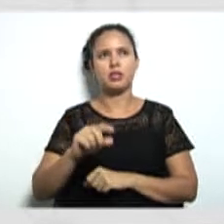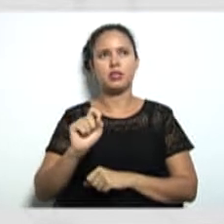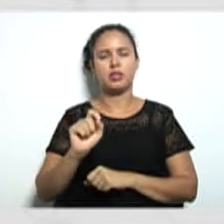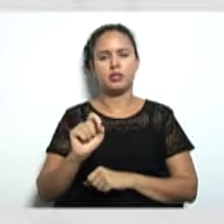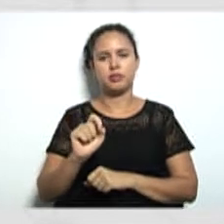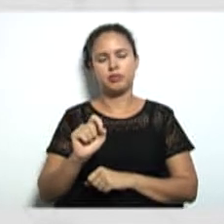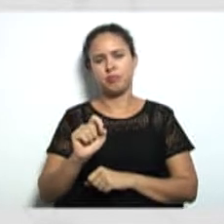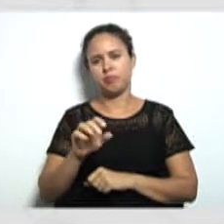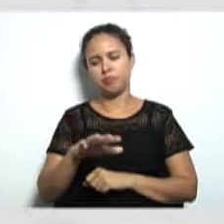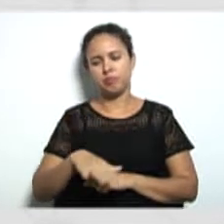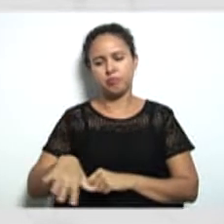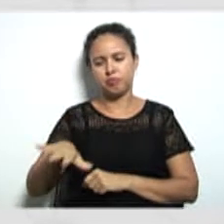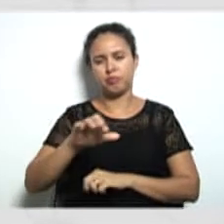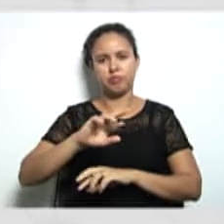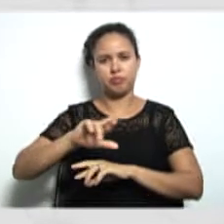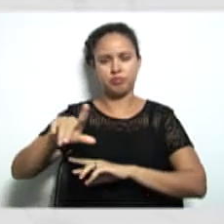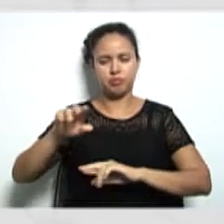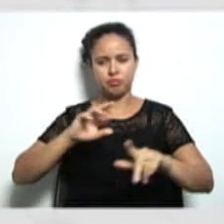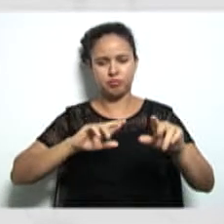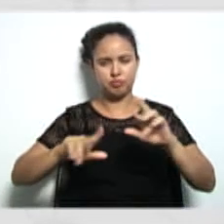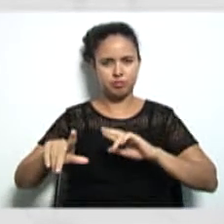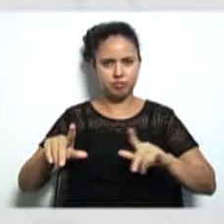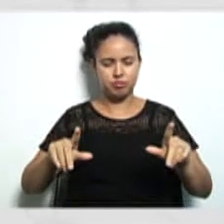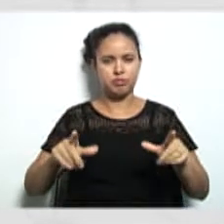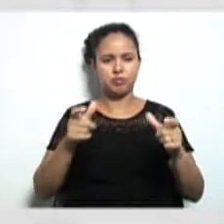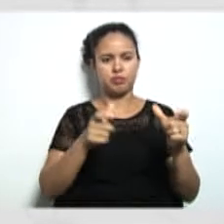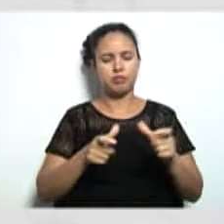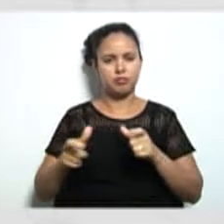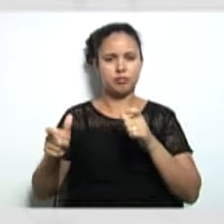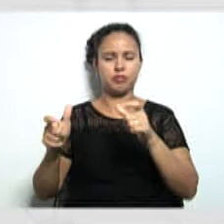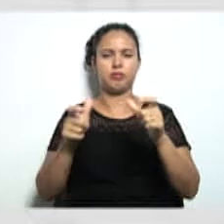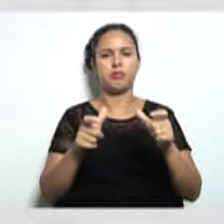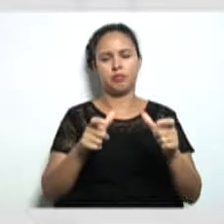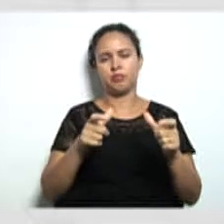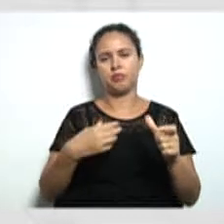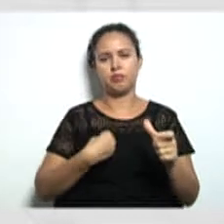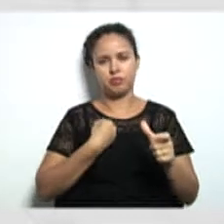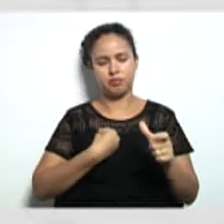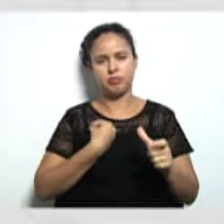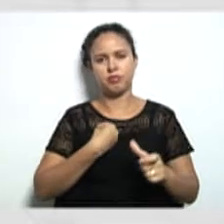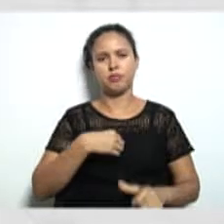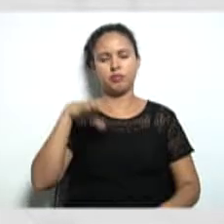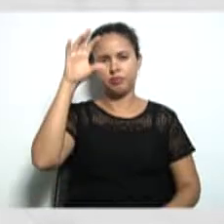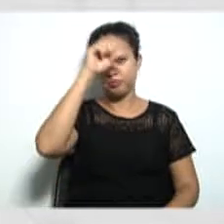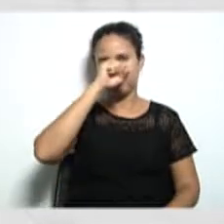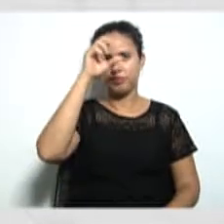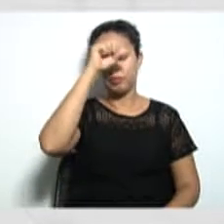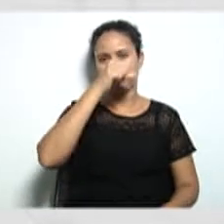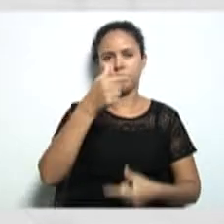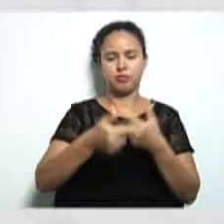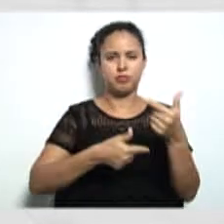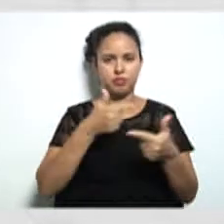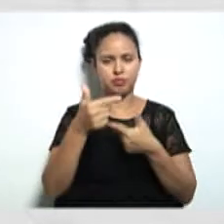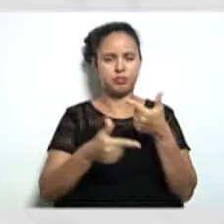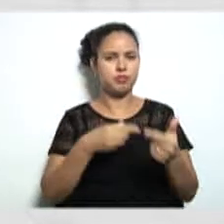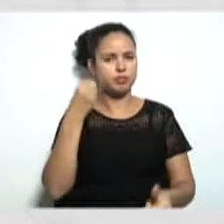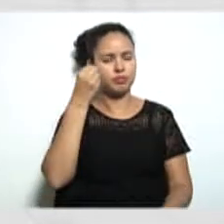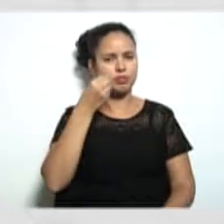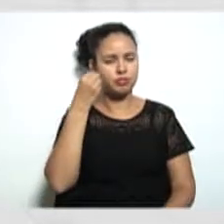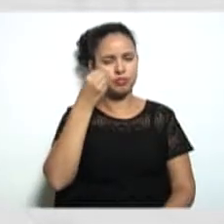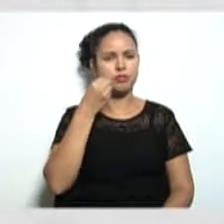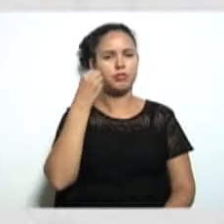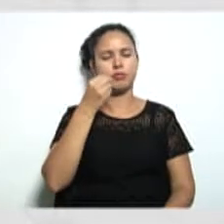compreende diferentes situações de vivência, aprendizagem e trabalho, como experimentos e